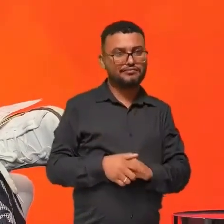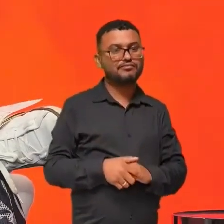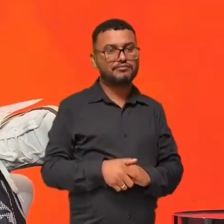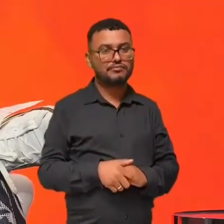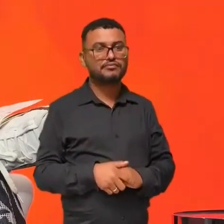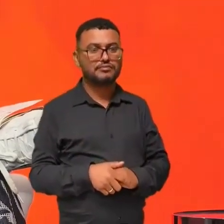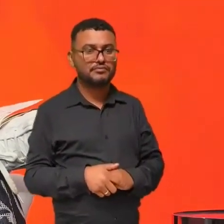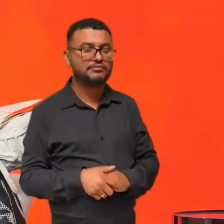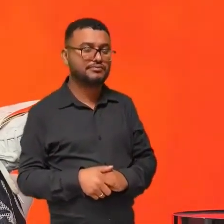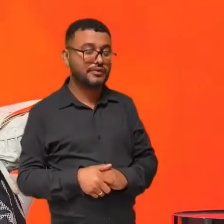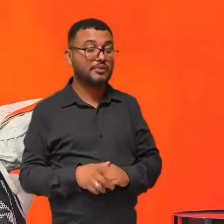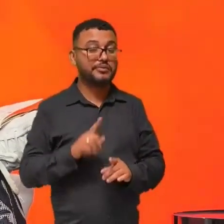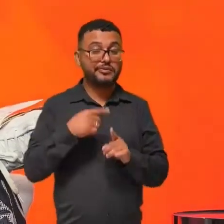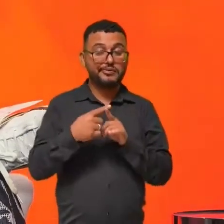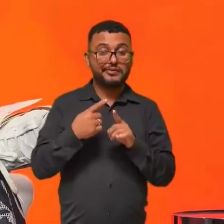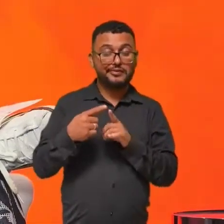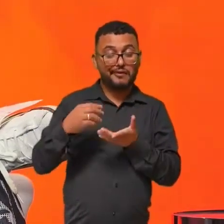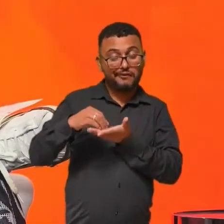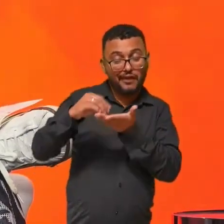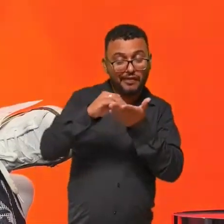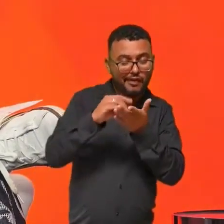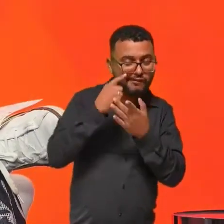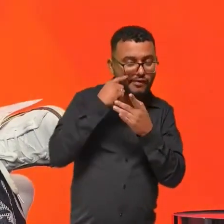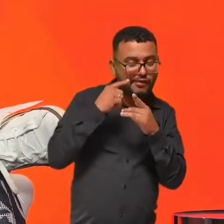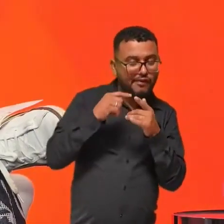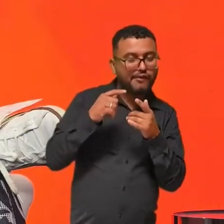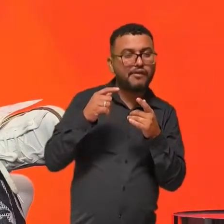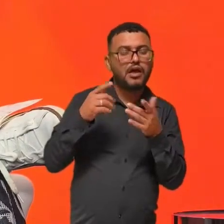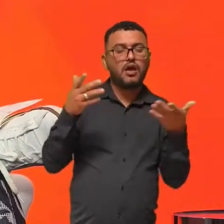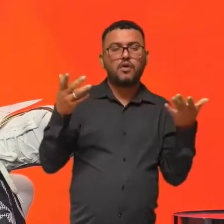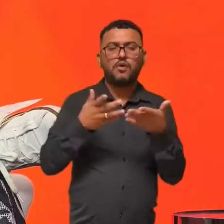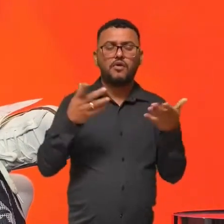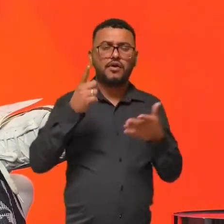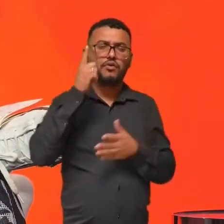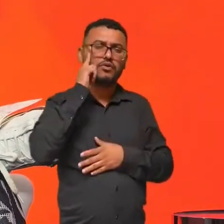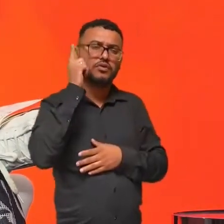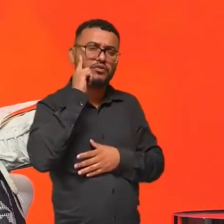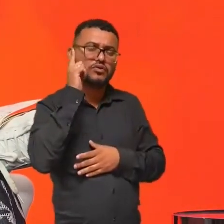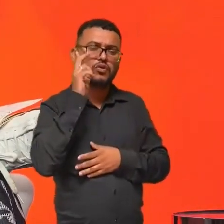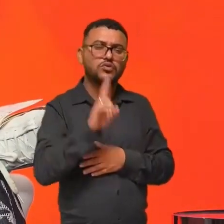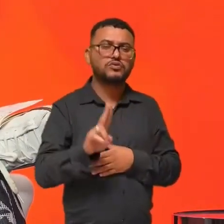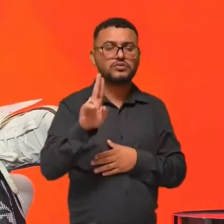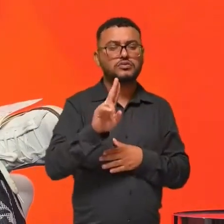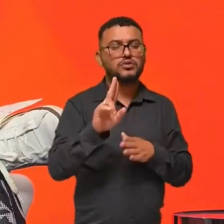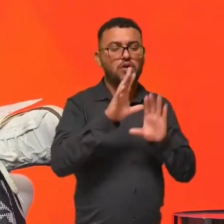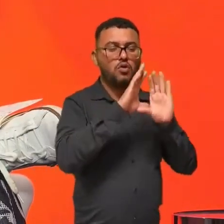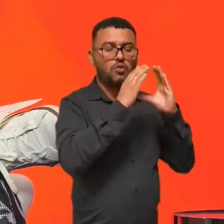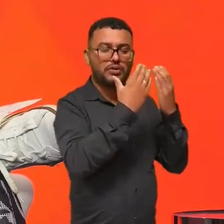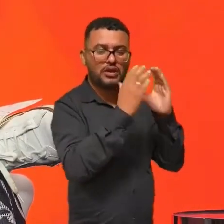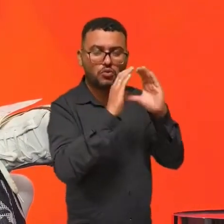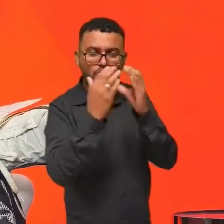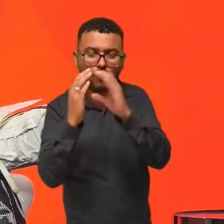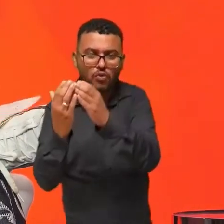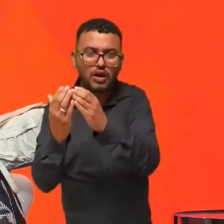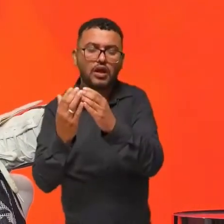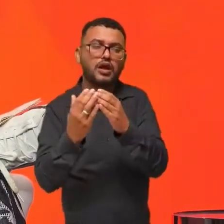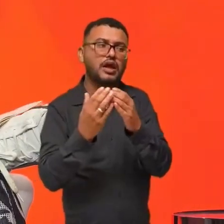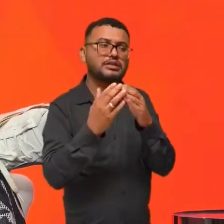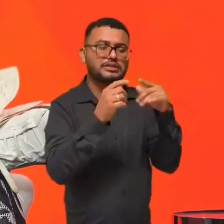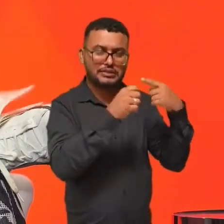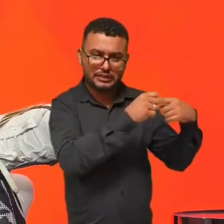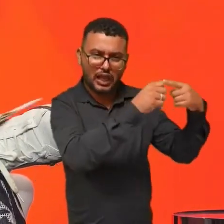a nossa presença cotidiana nas comunidades dos nossos territórios, né, dos nossos municípios, é fundamental, né?